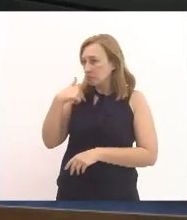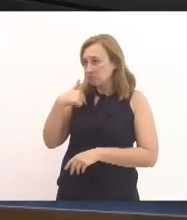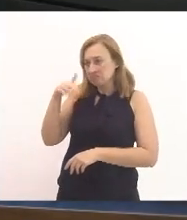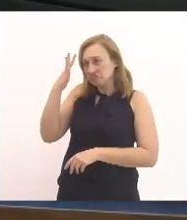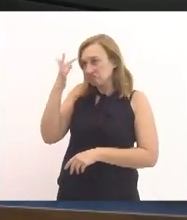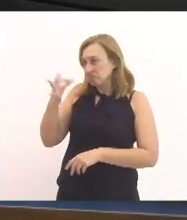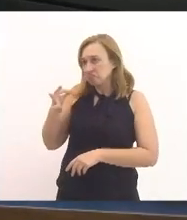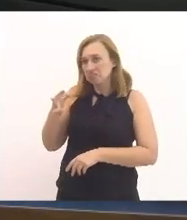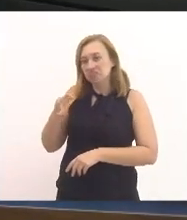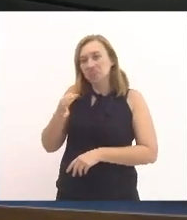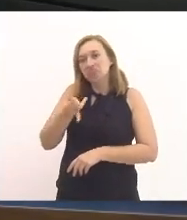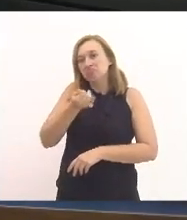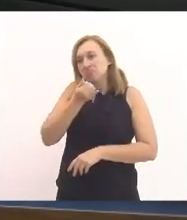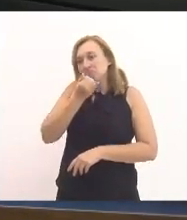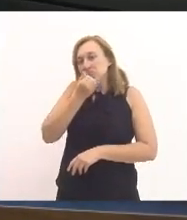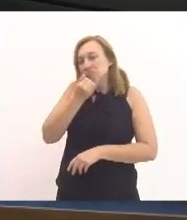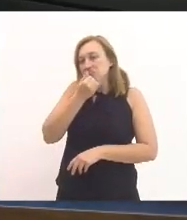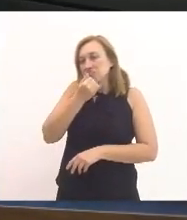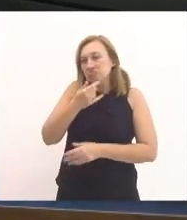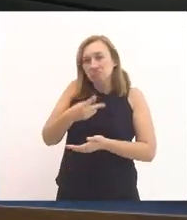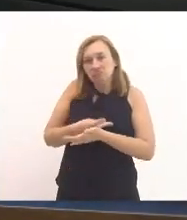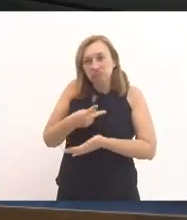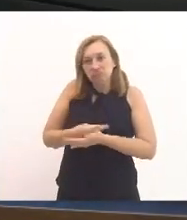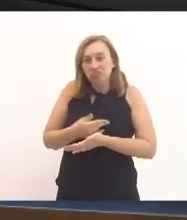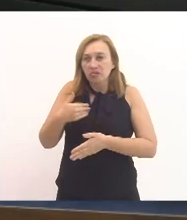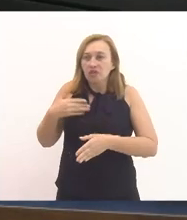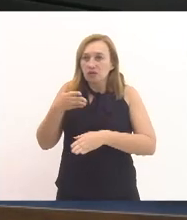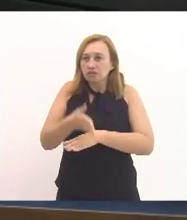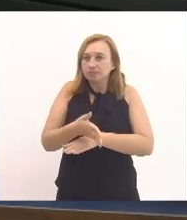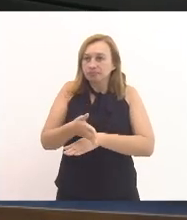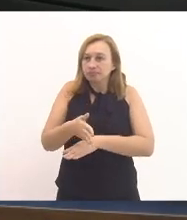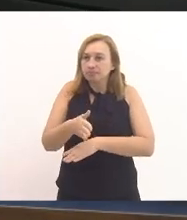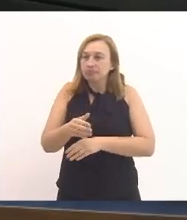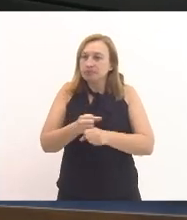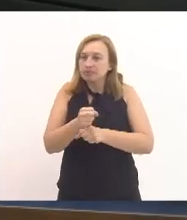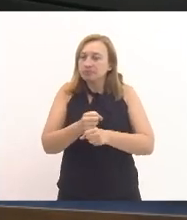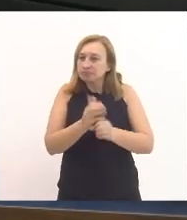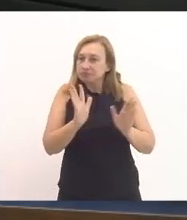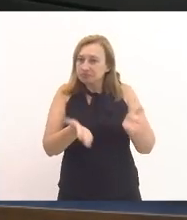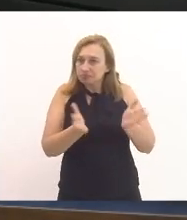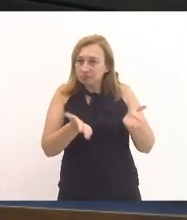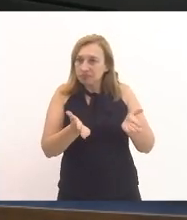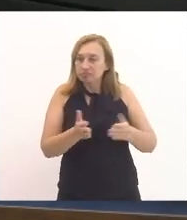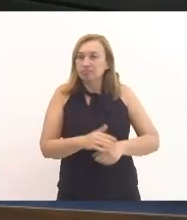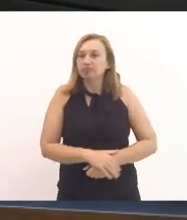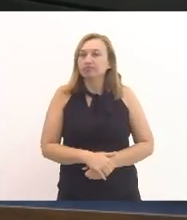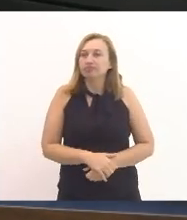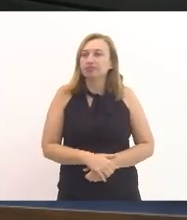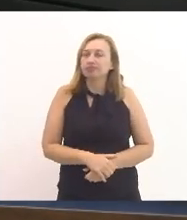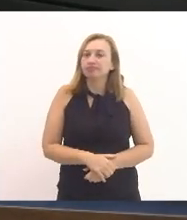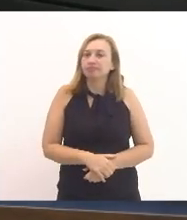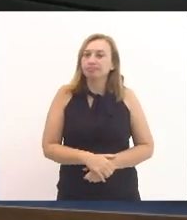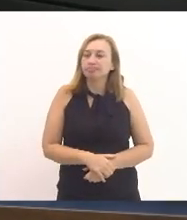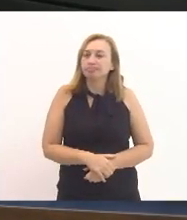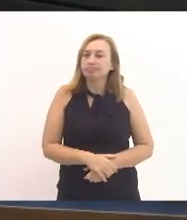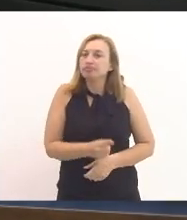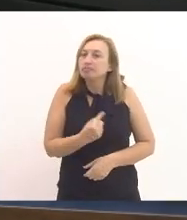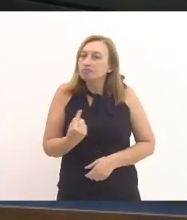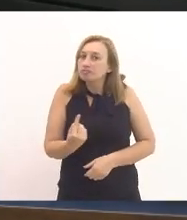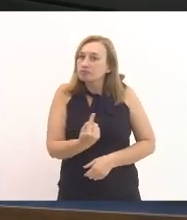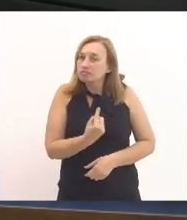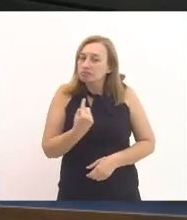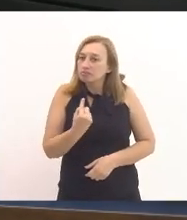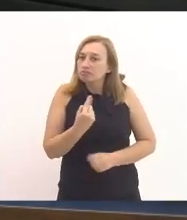desculpe a ignorância Inclusive eu entrei justamente nesse ano eu não sabia de novo mas nós